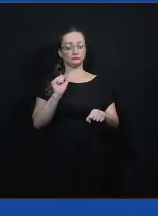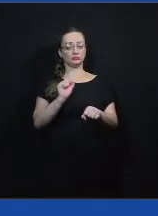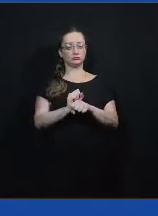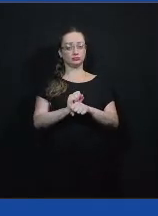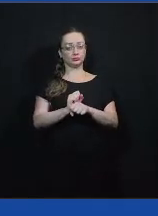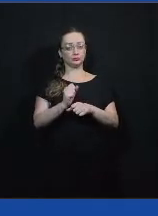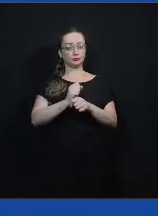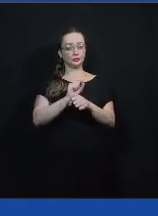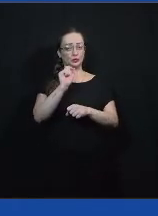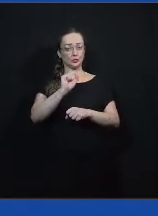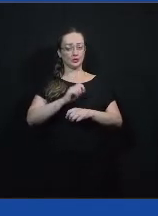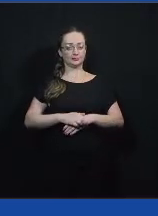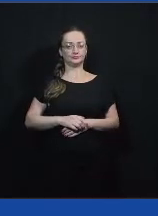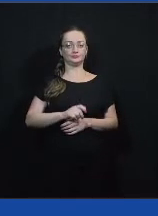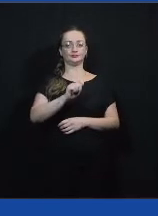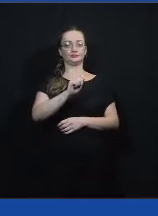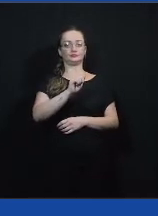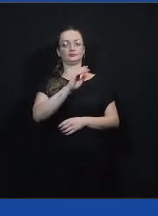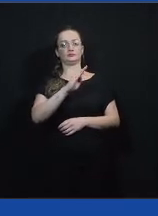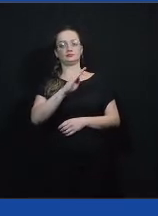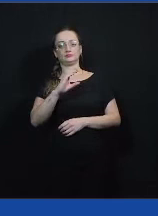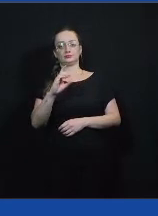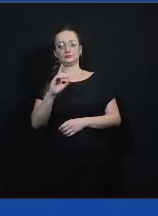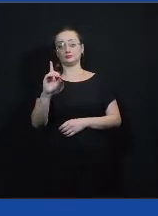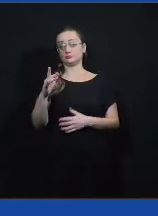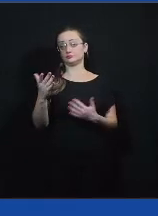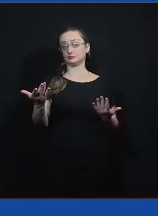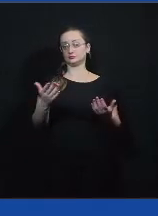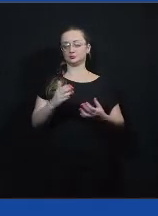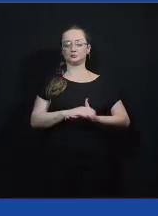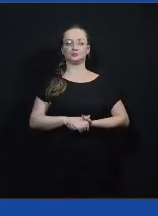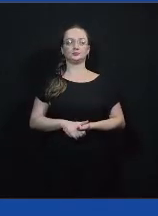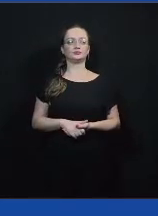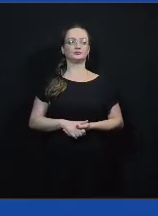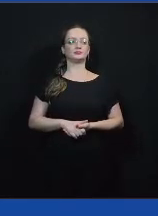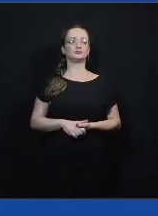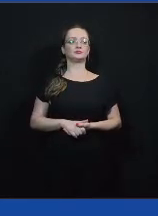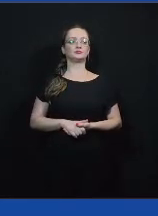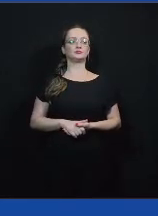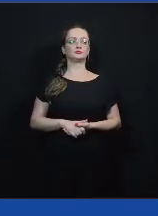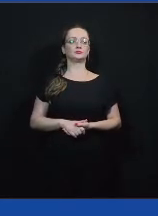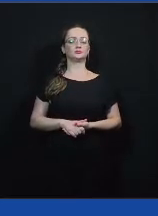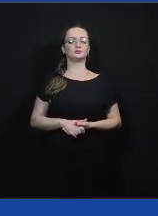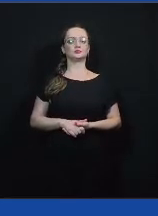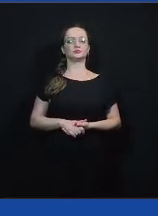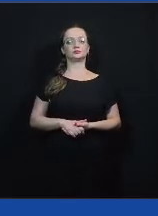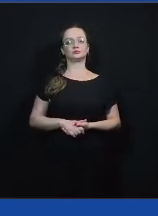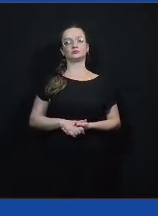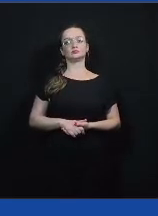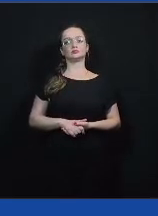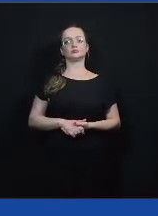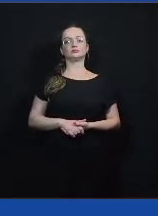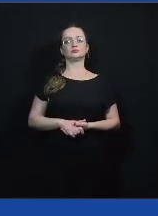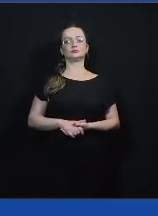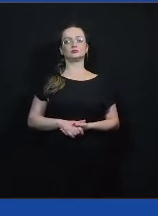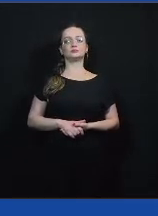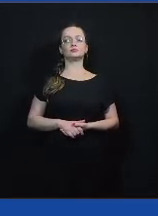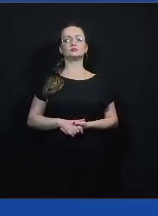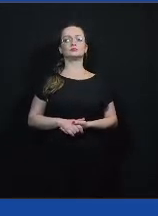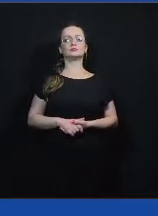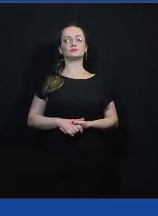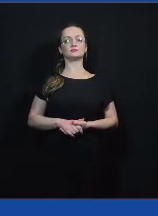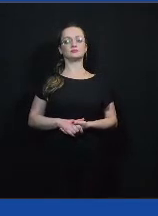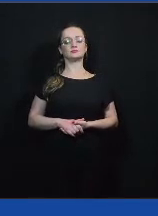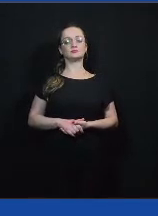a alternativa b 6 alternativa assim alternativa B ah ah ah